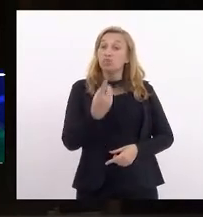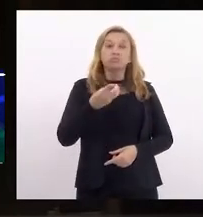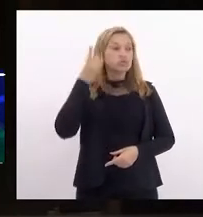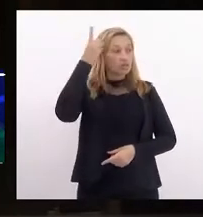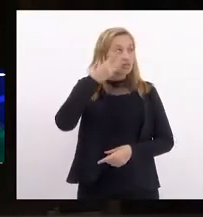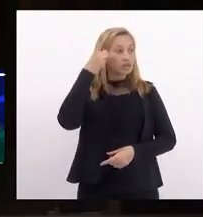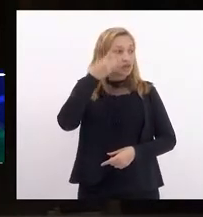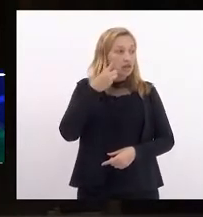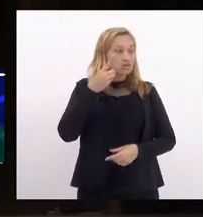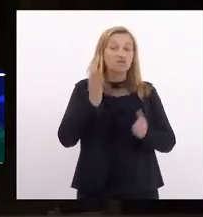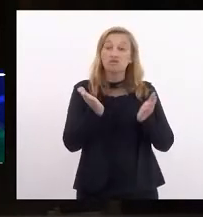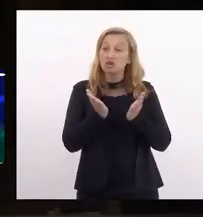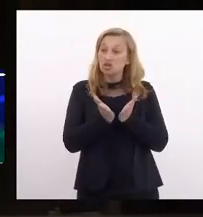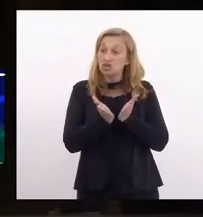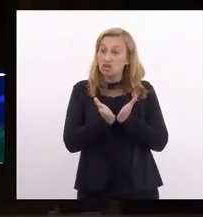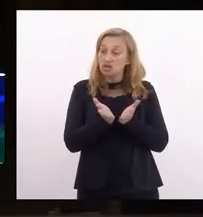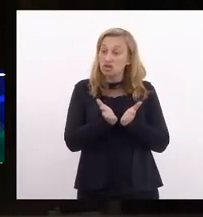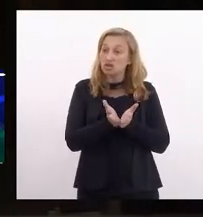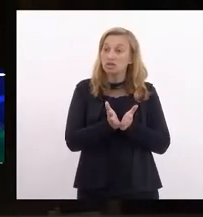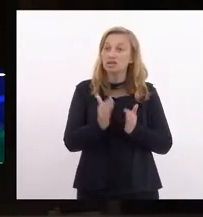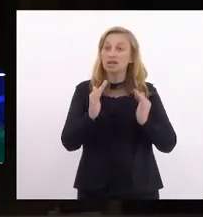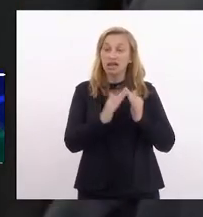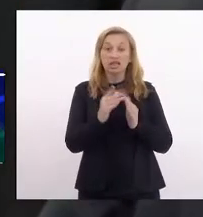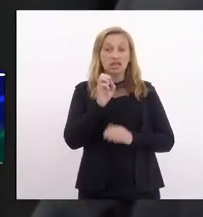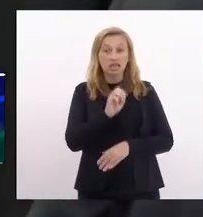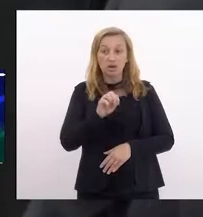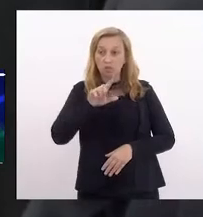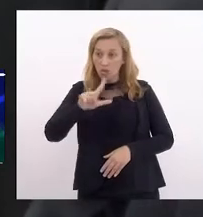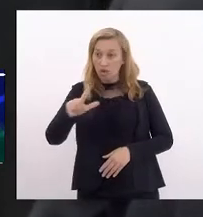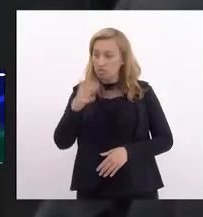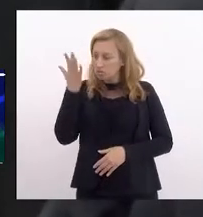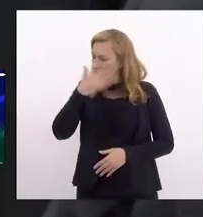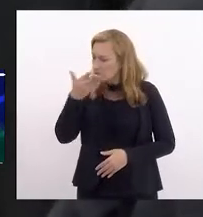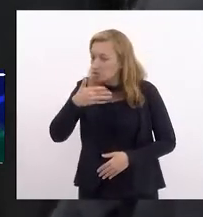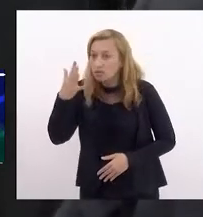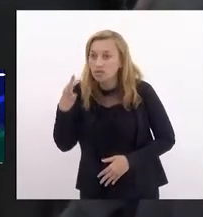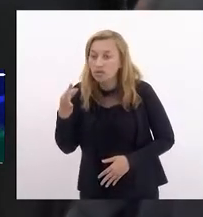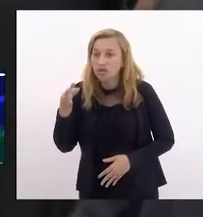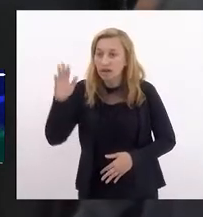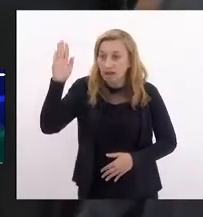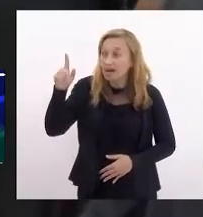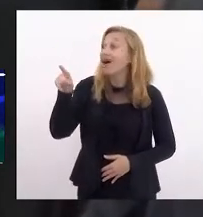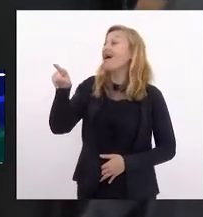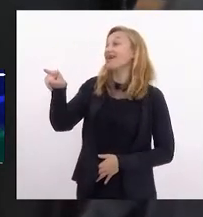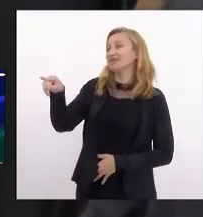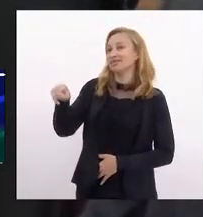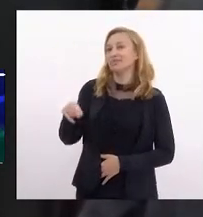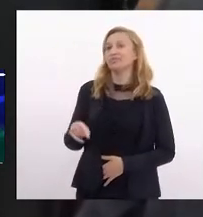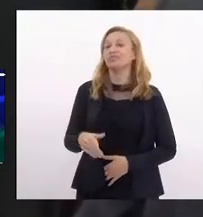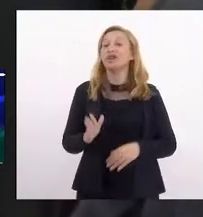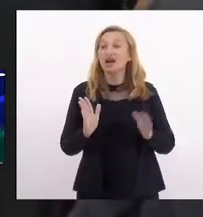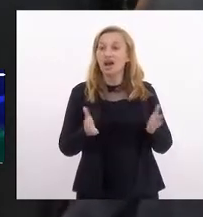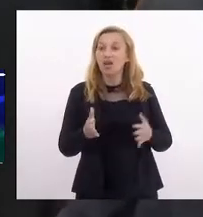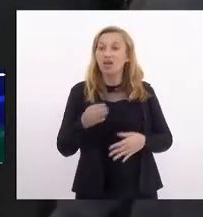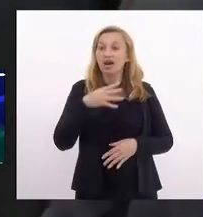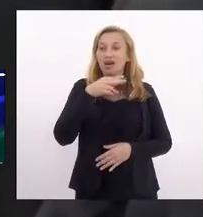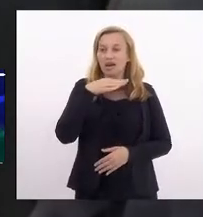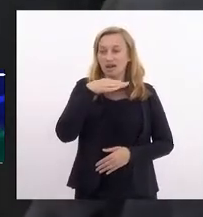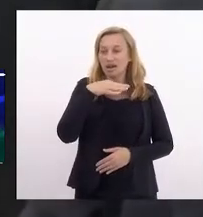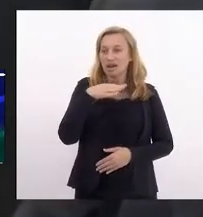nessa casa então Samuel Malafaia não sei onde é que você está aqui no plenário está ali agora